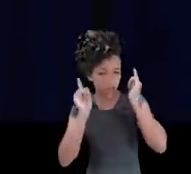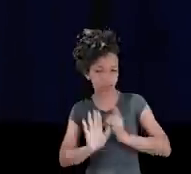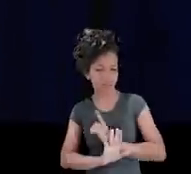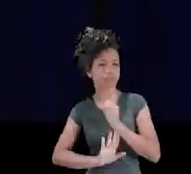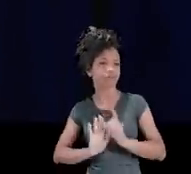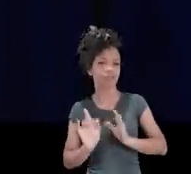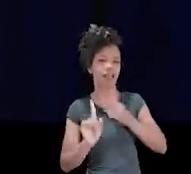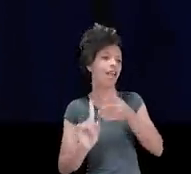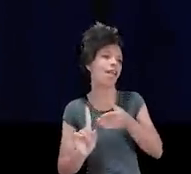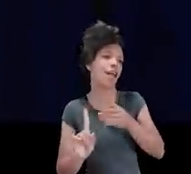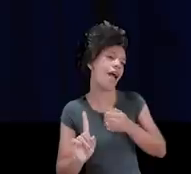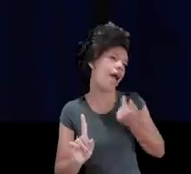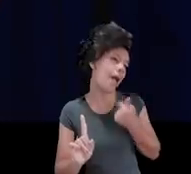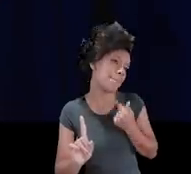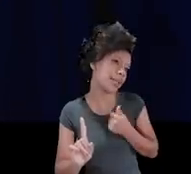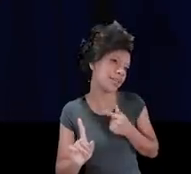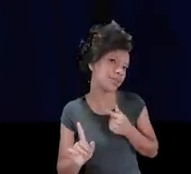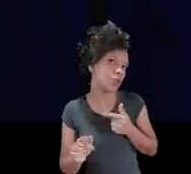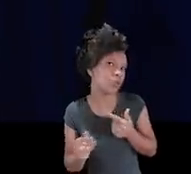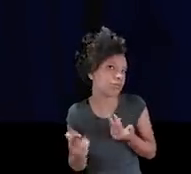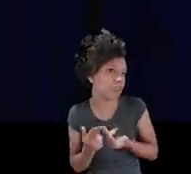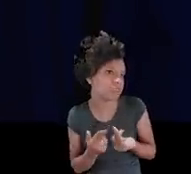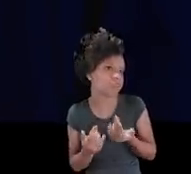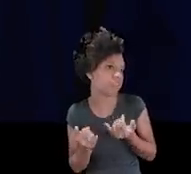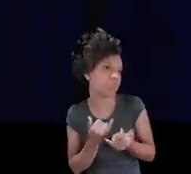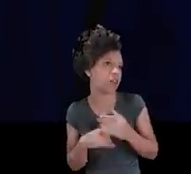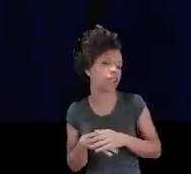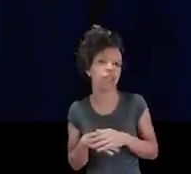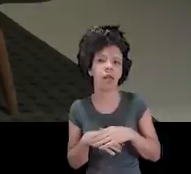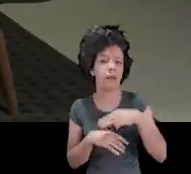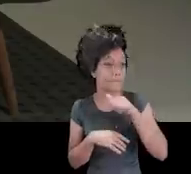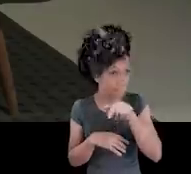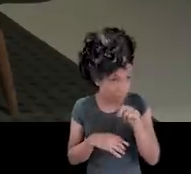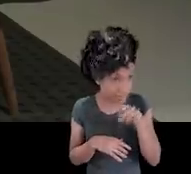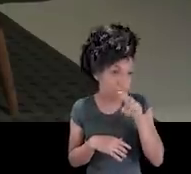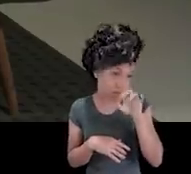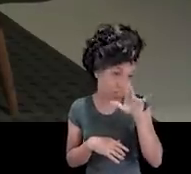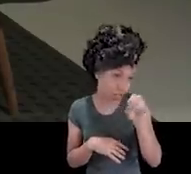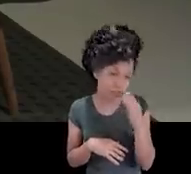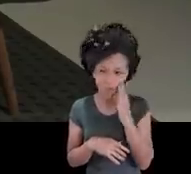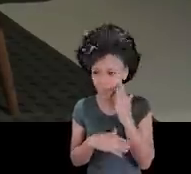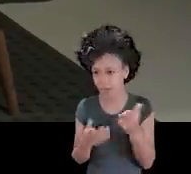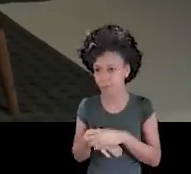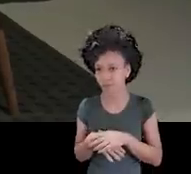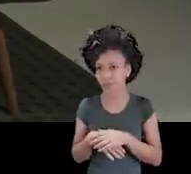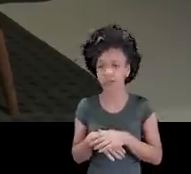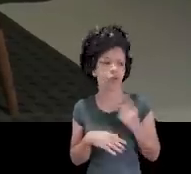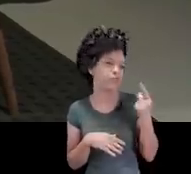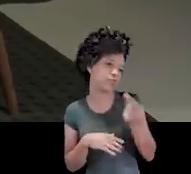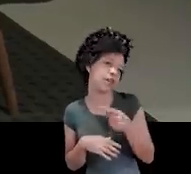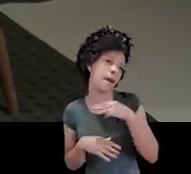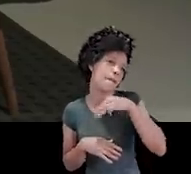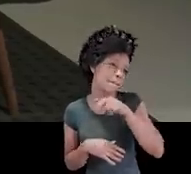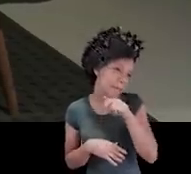É o apelido. É isso. Mesmo que não tenha semelhança nenhuma. É como é que é o nome daquele cara do mensalão? Marcos Valério. Um tempão de Marcos Valério. E o